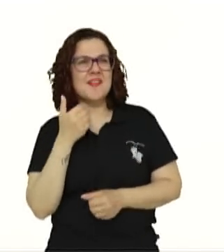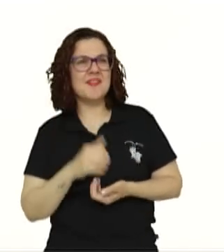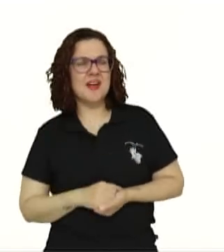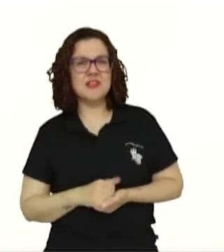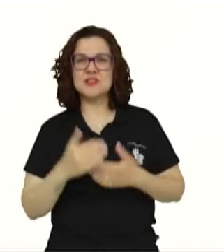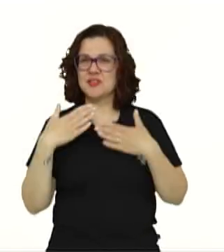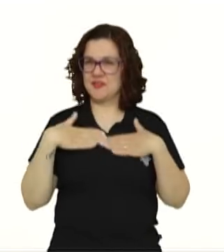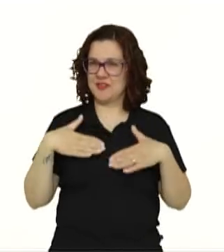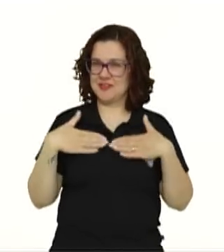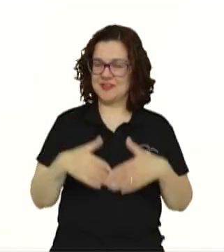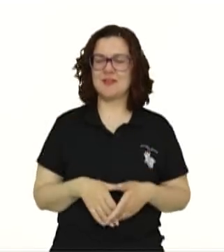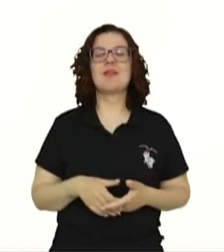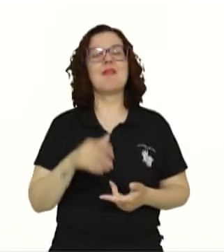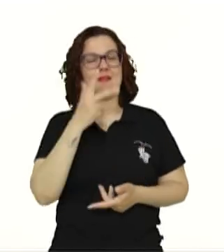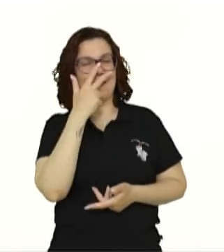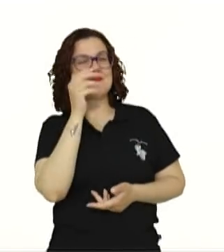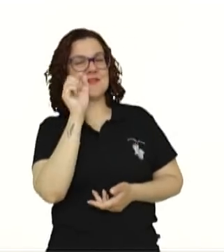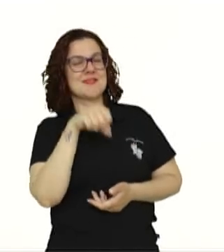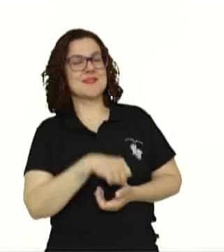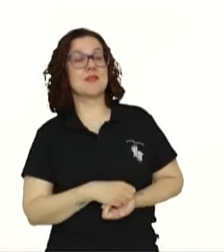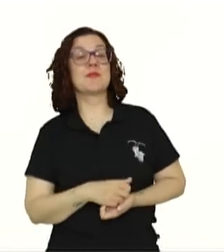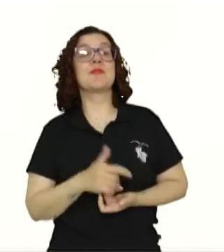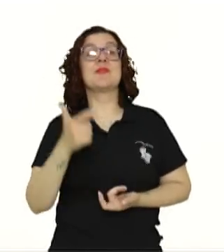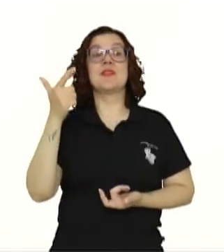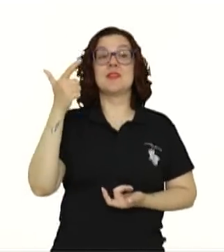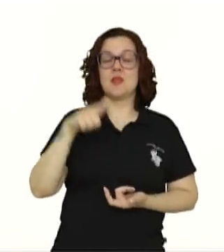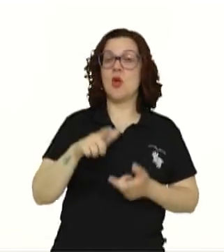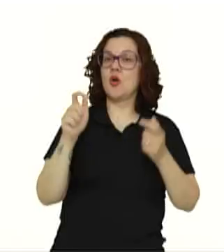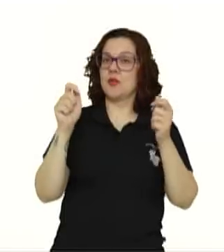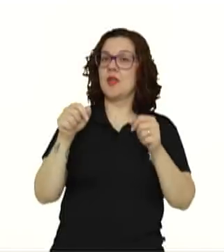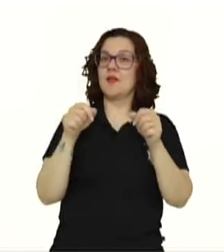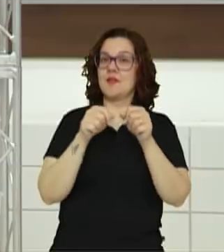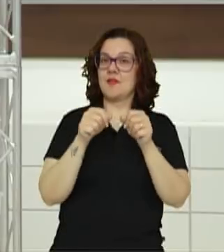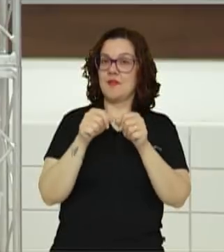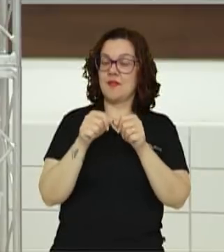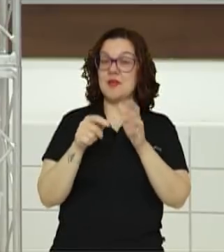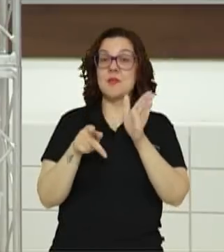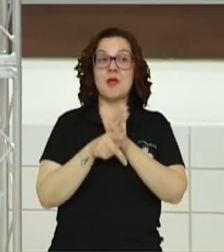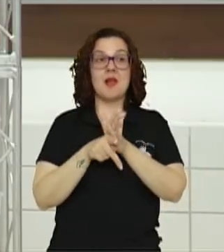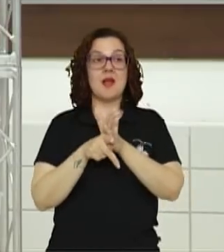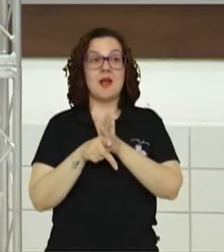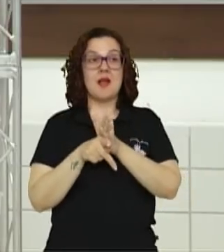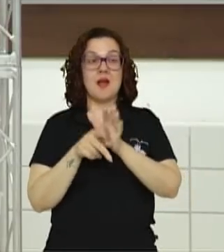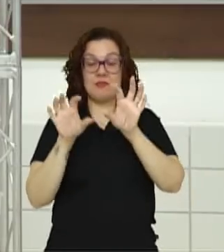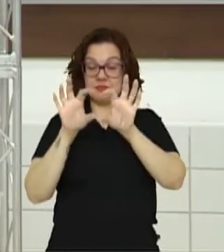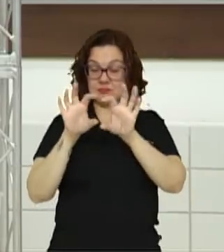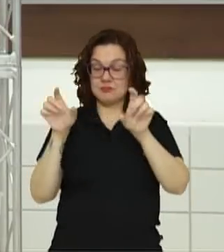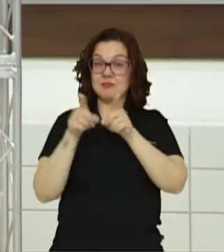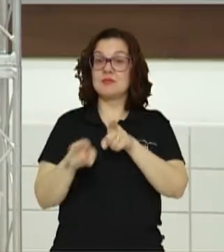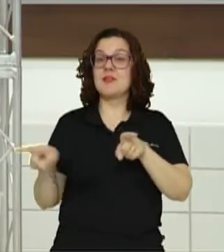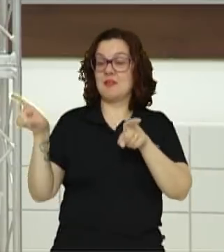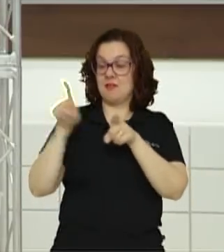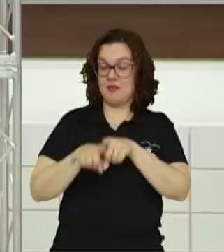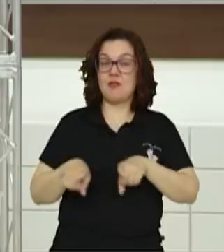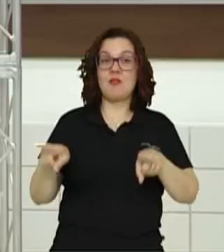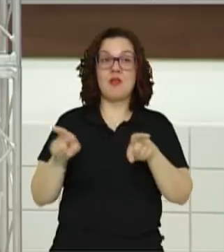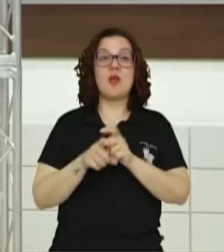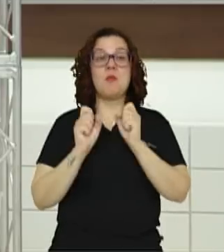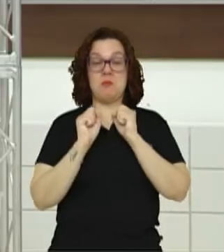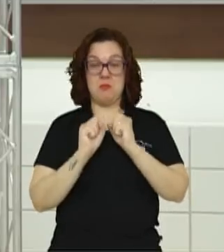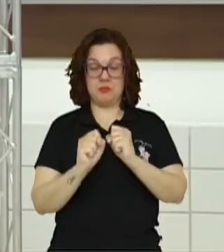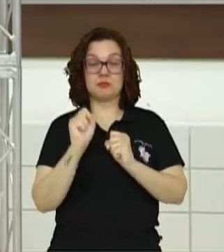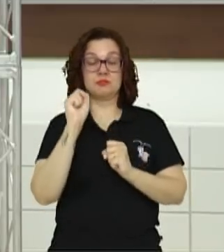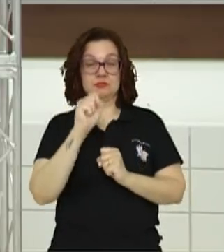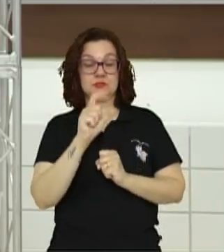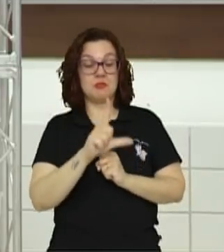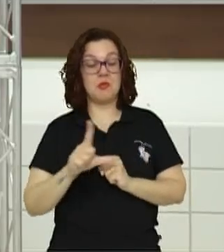Foi tranquilo? Acredito que sim. De novo, poderia ter resolvido pelo termo geral? Sim. Posso resolver pela